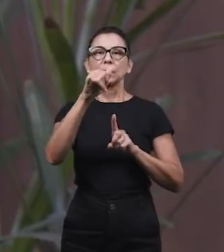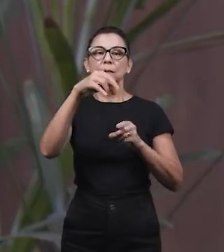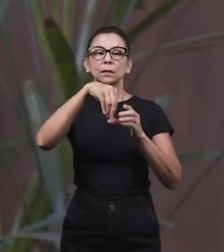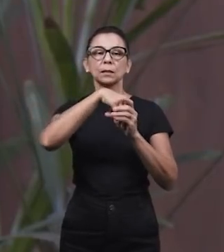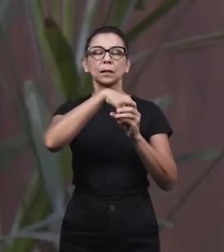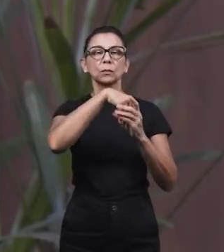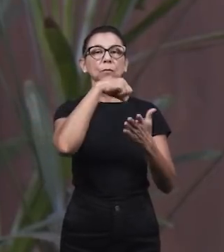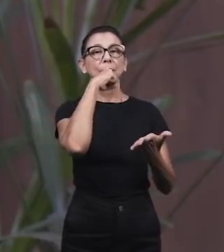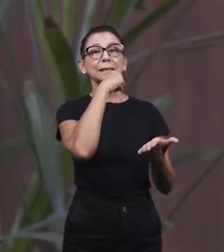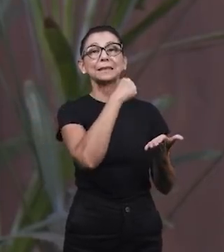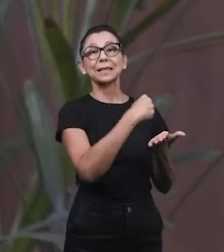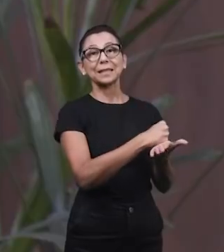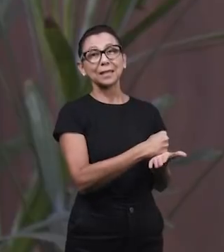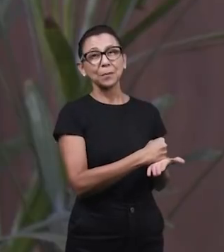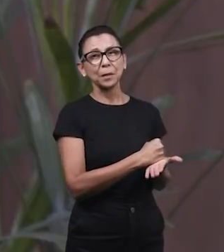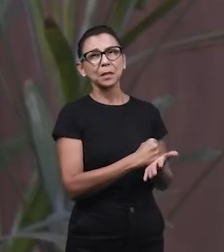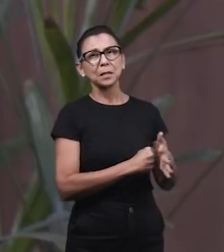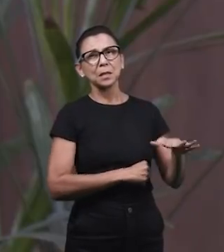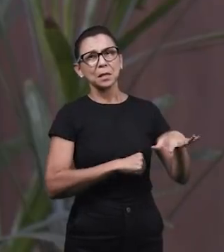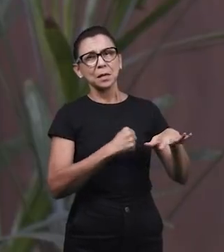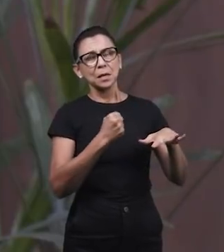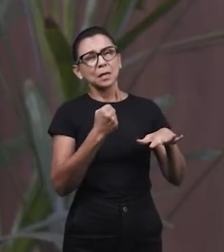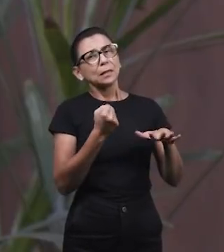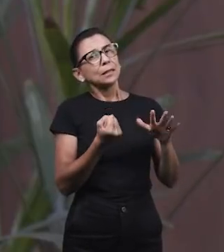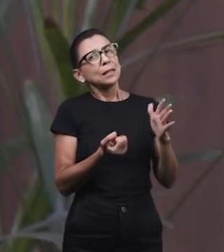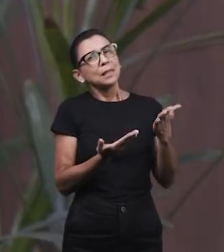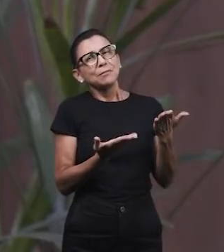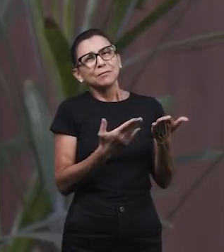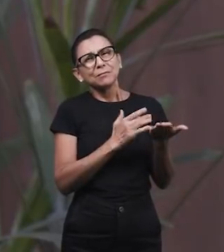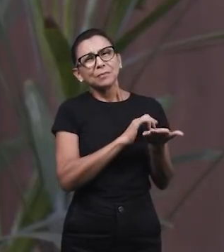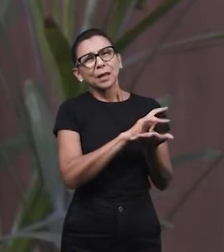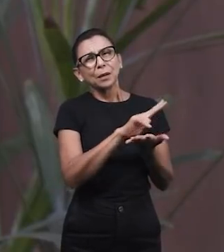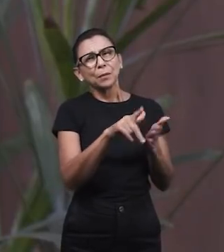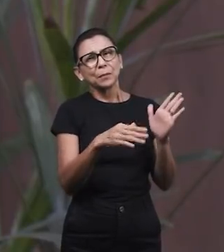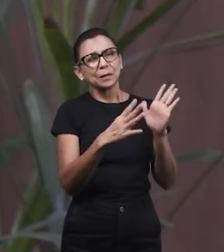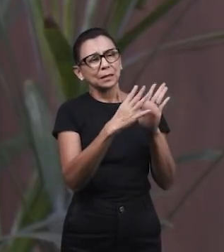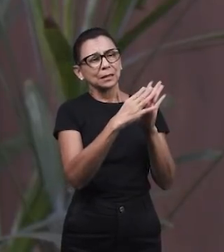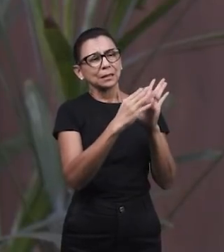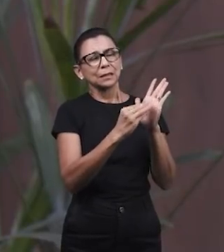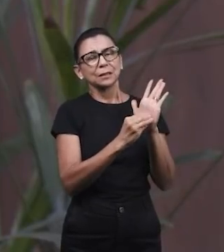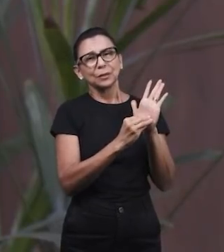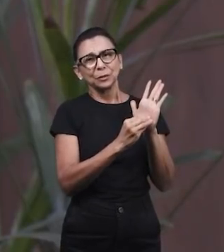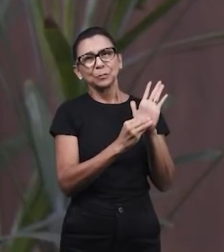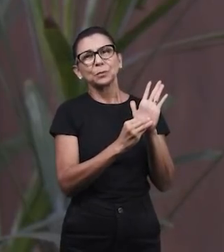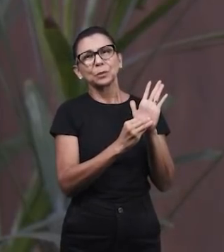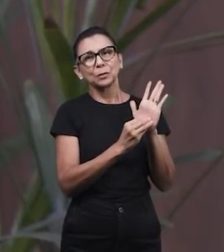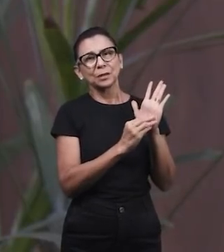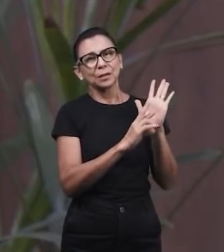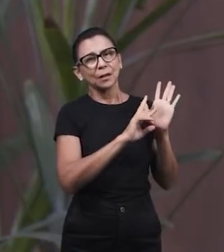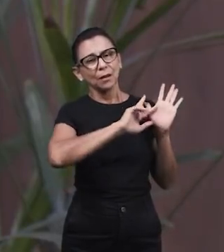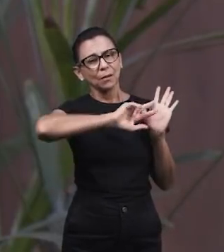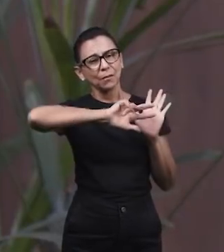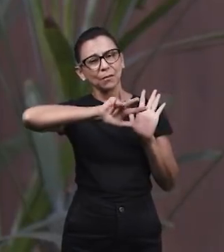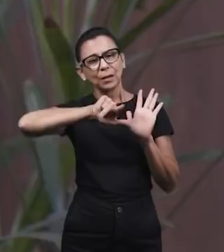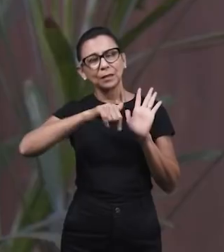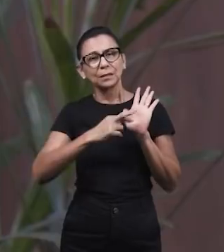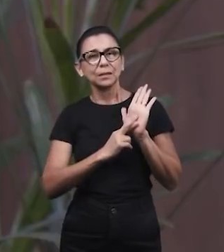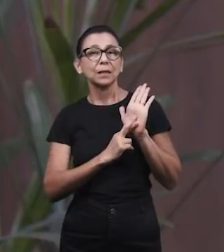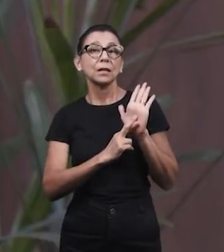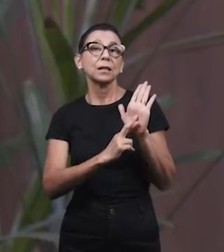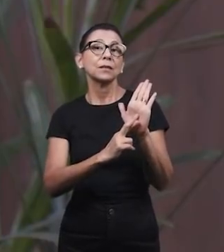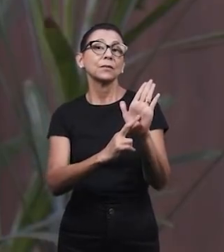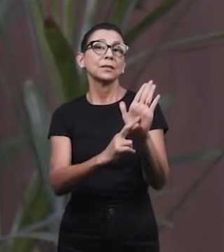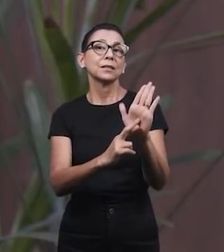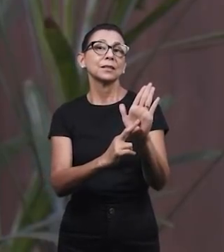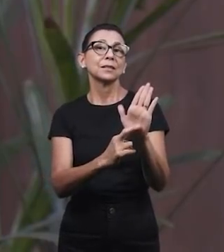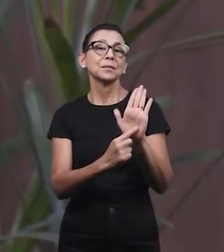lá no Velho Testamento, cujas figuras, cujos símbolos e cujas referências vão